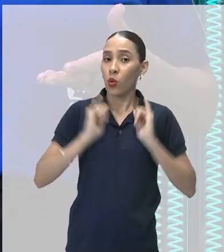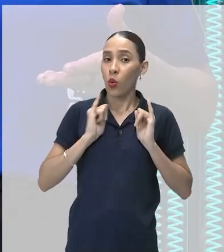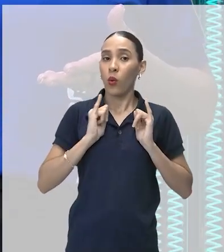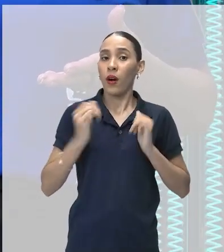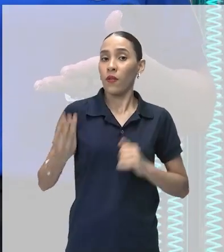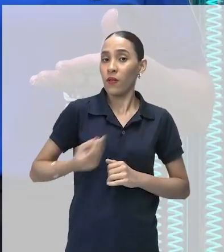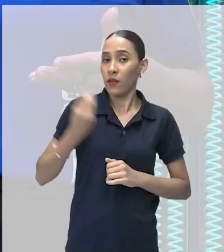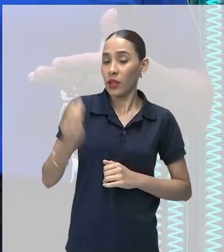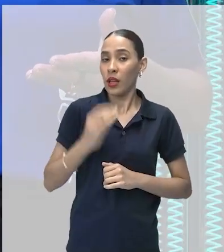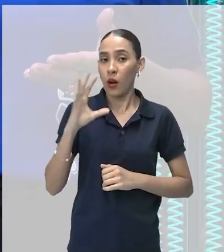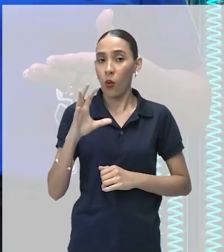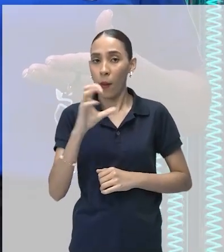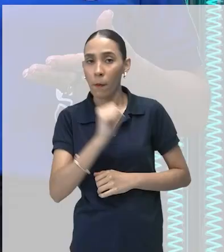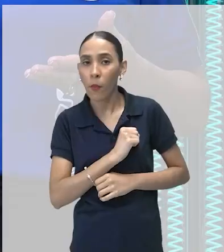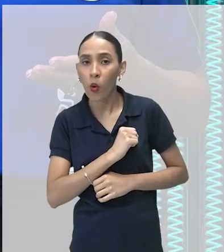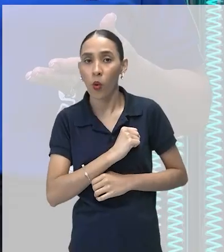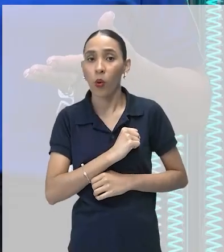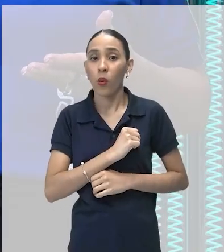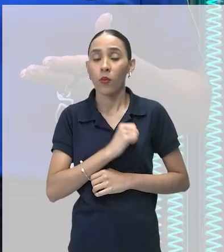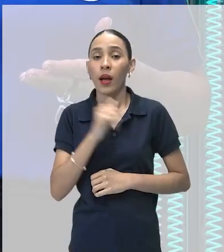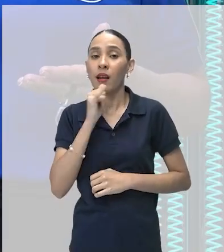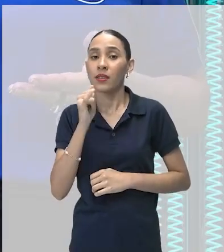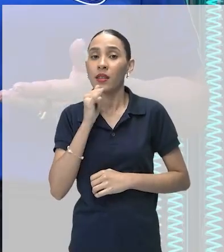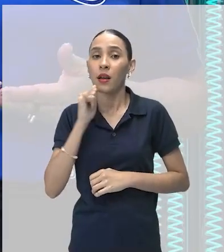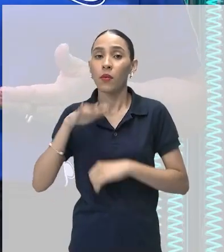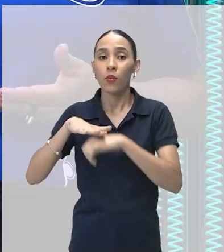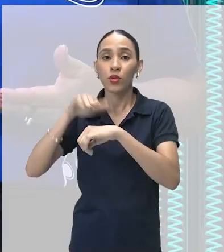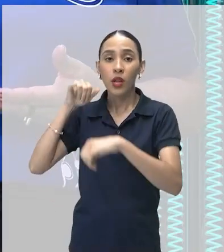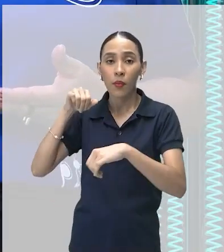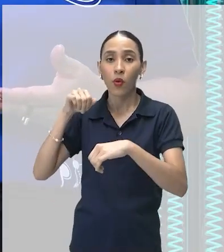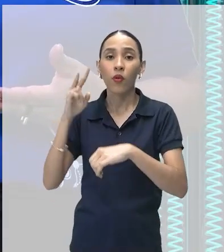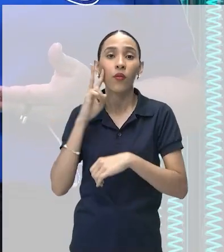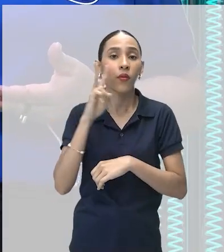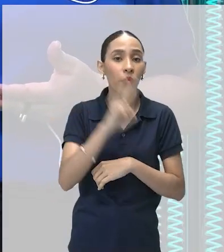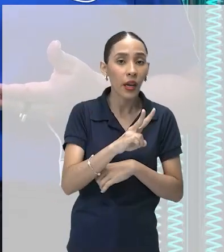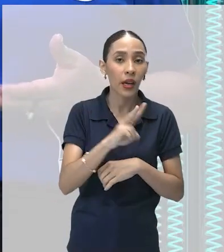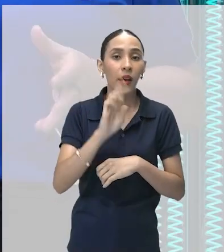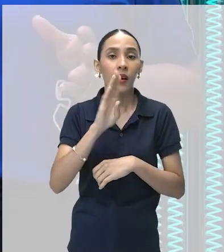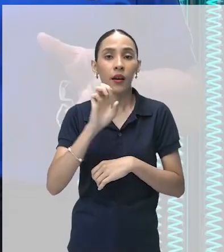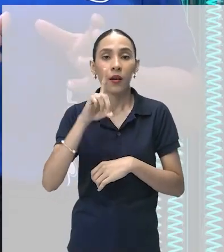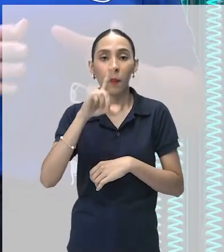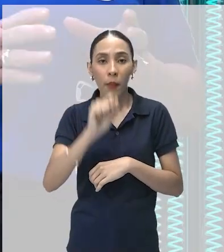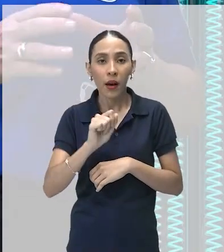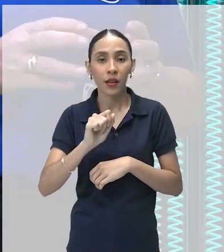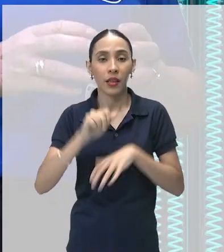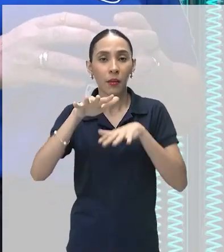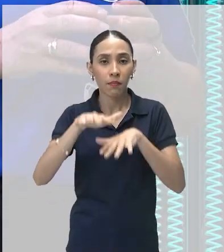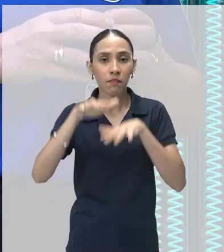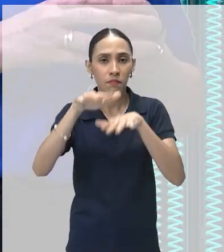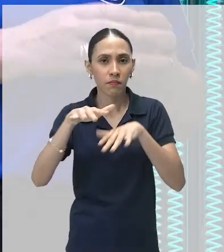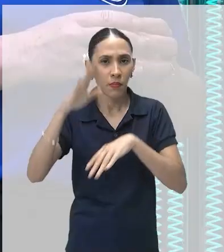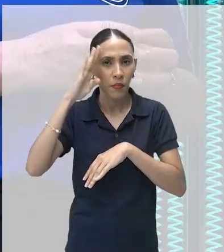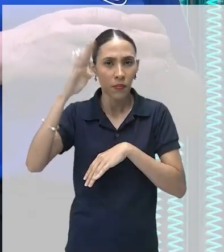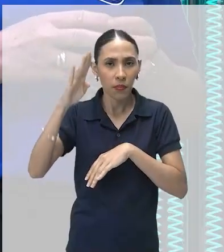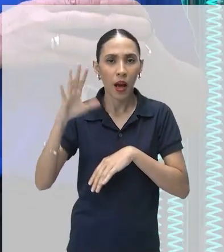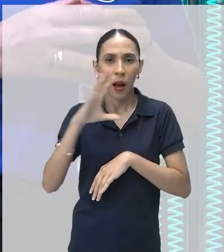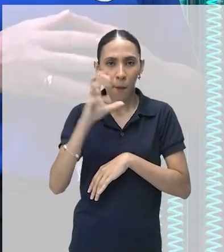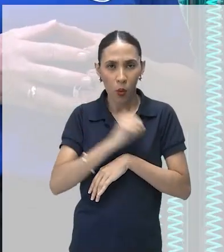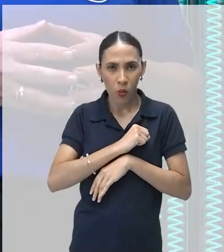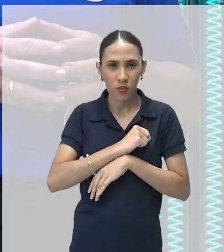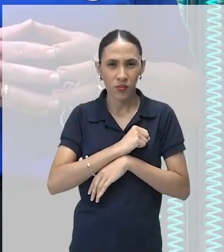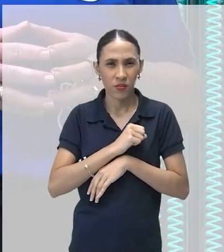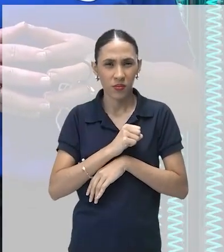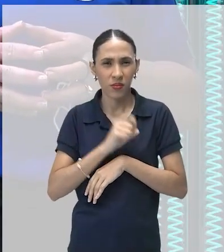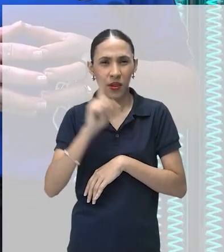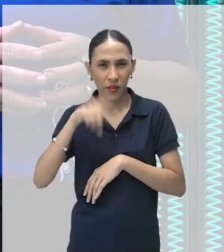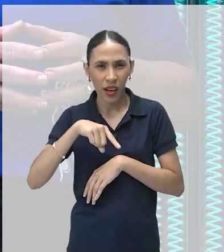amor me chamou para ver a banda passar tocando coisas de amor. Será que a banda militar tocava naquele período